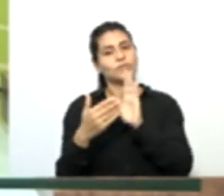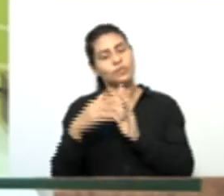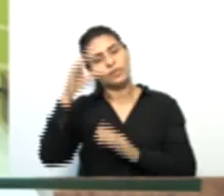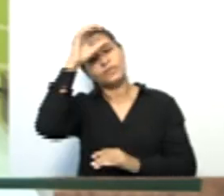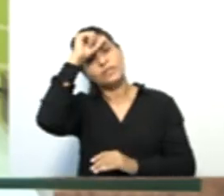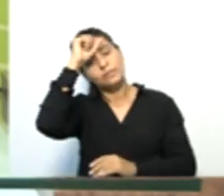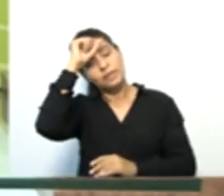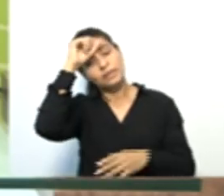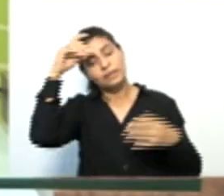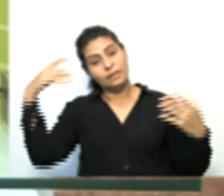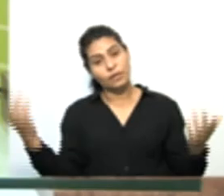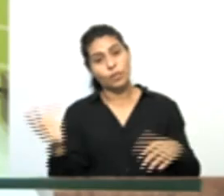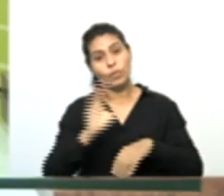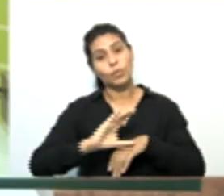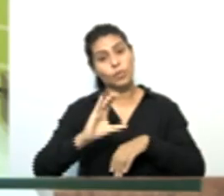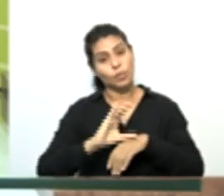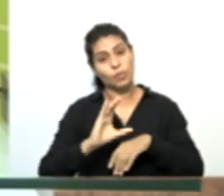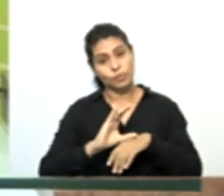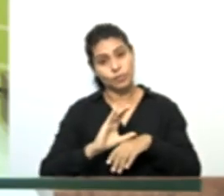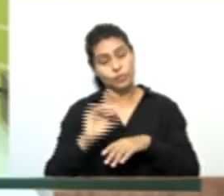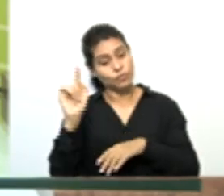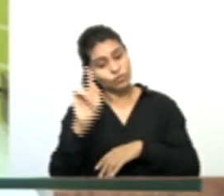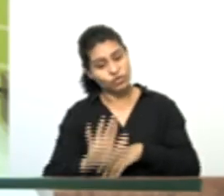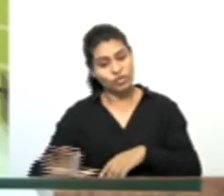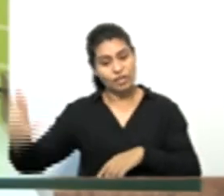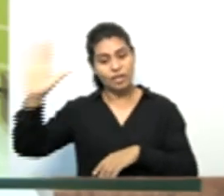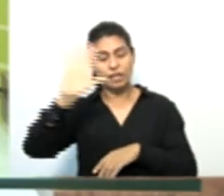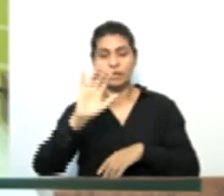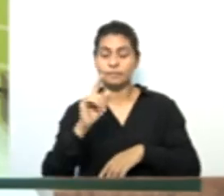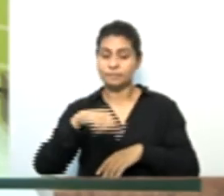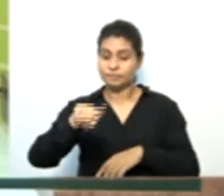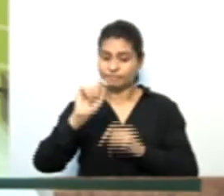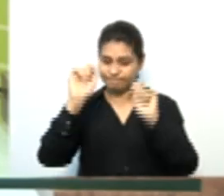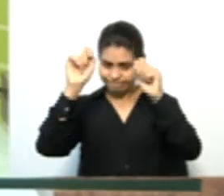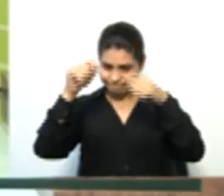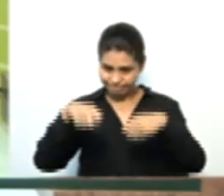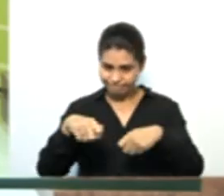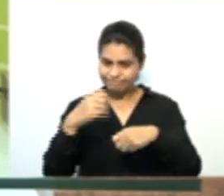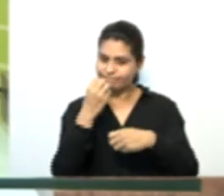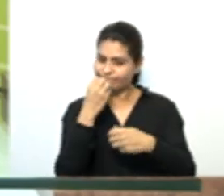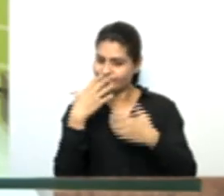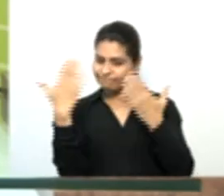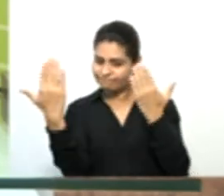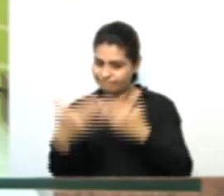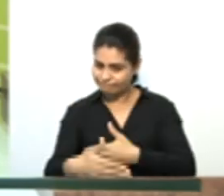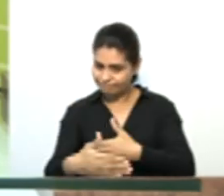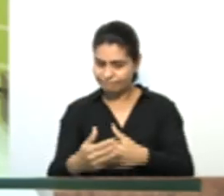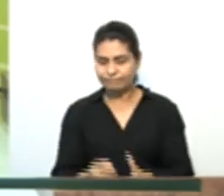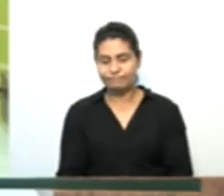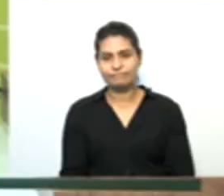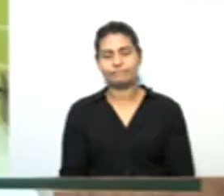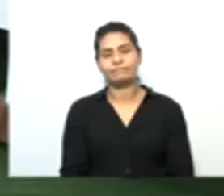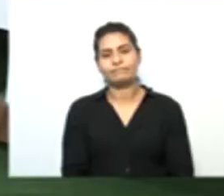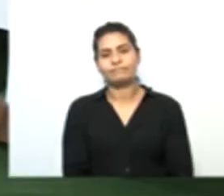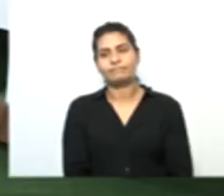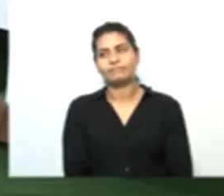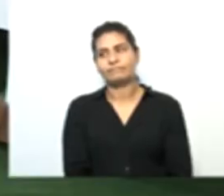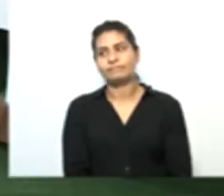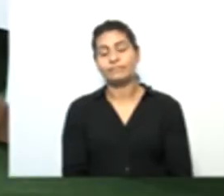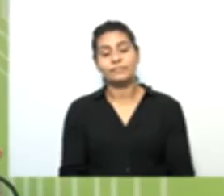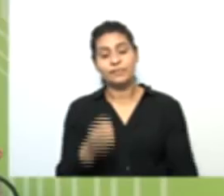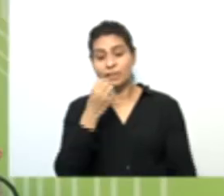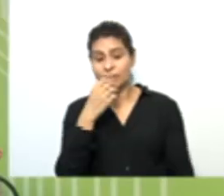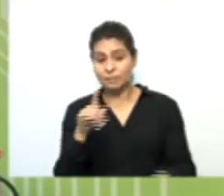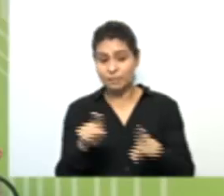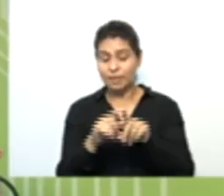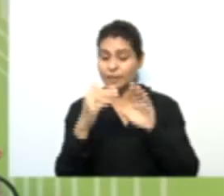disciplina, em relação a esse curso como um todo. Desejo que vocês façam uma excelente prova. A gente teve alguns tópicos que a gente